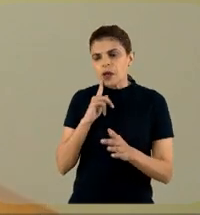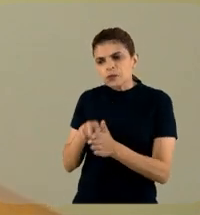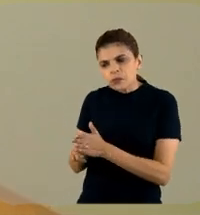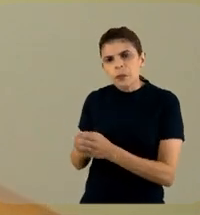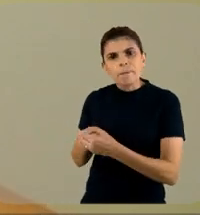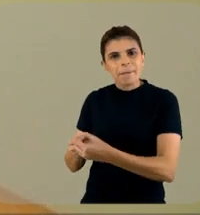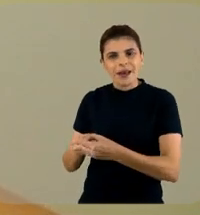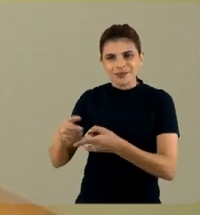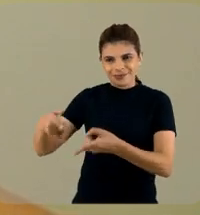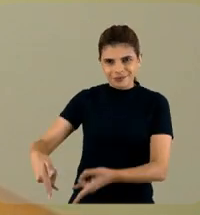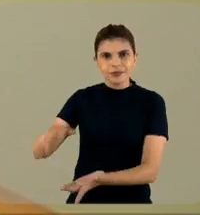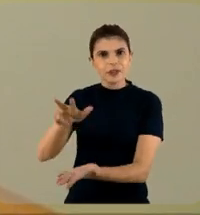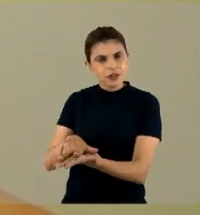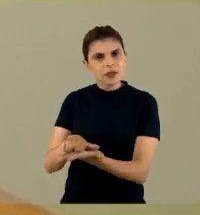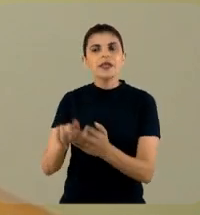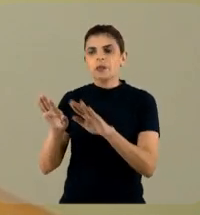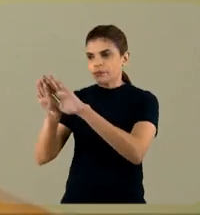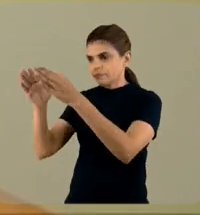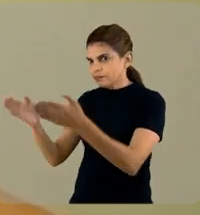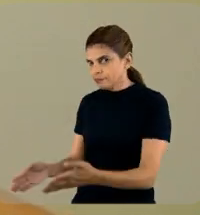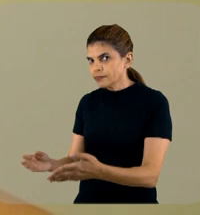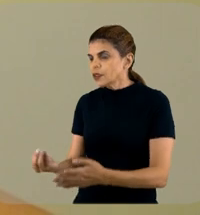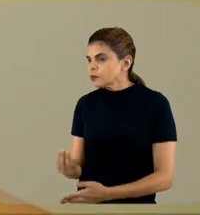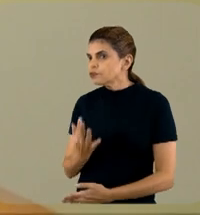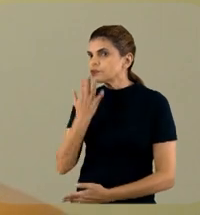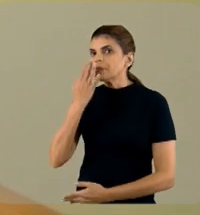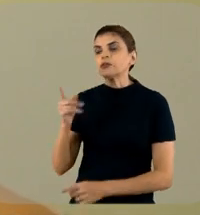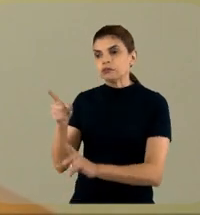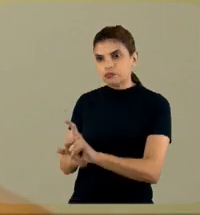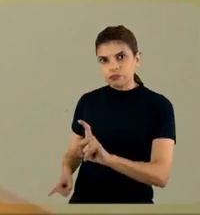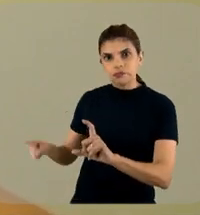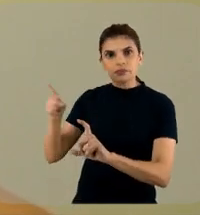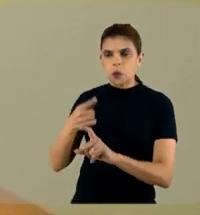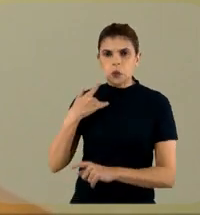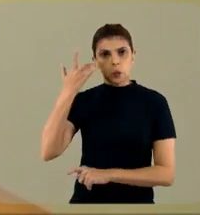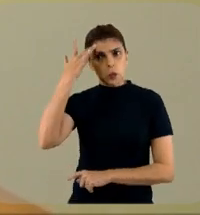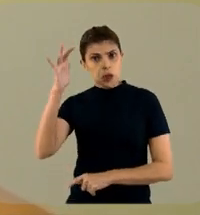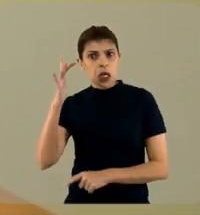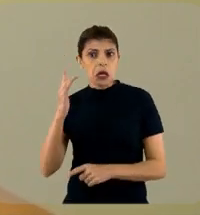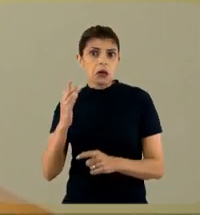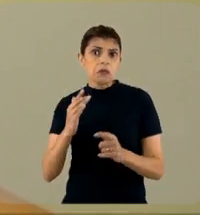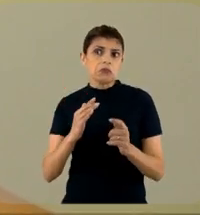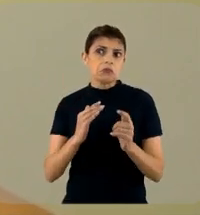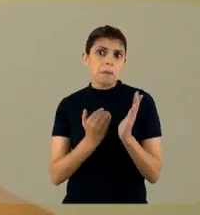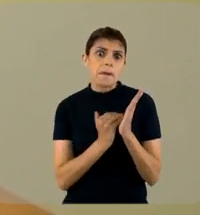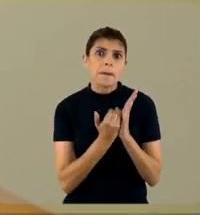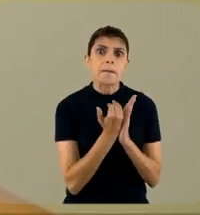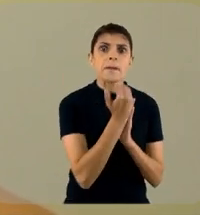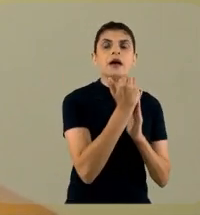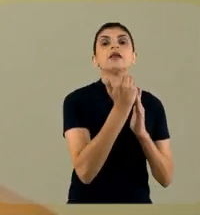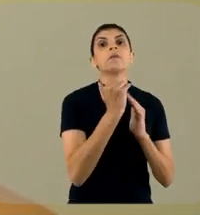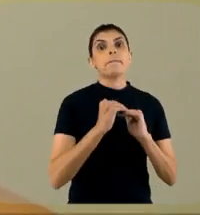do leito né como por exemplo adiar o uso de ventilação mecânica eh obviamente A não ser que o quadro desse paciente se agrave muito